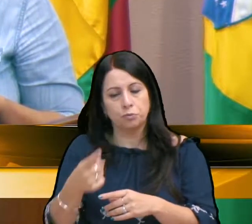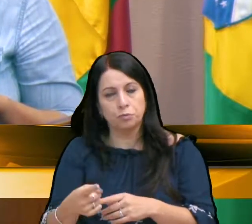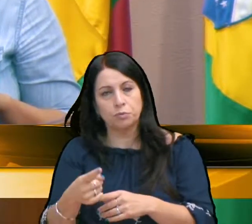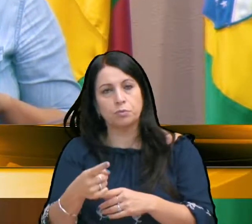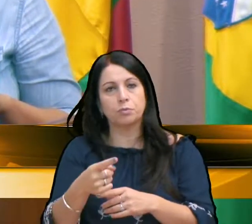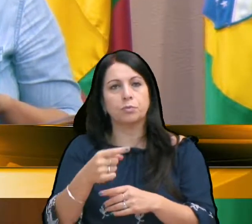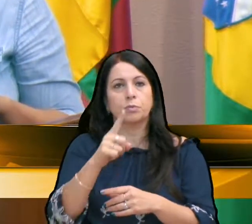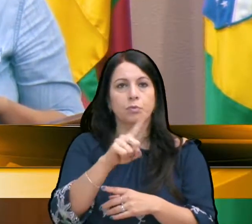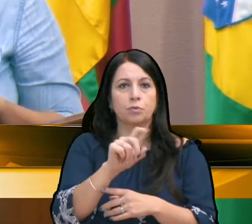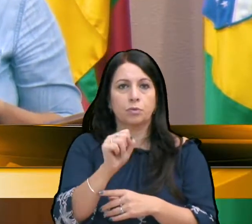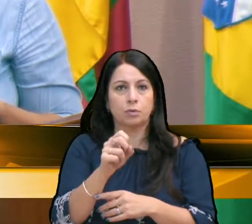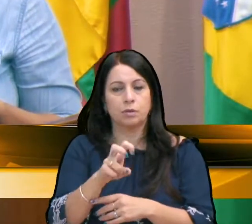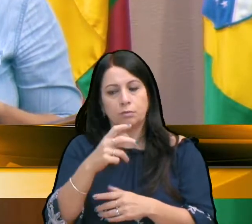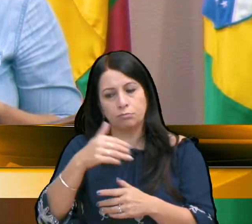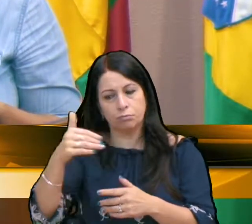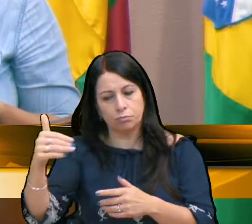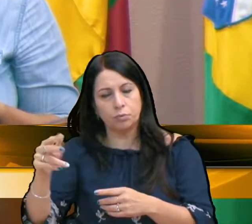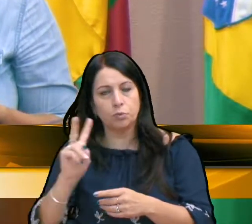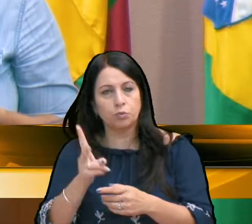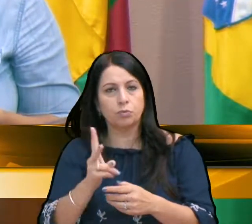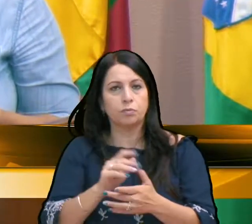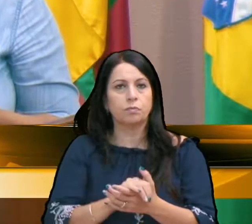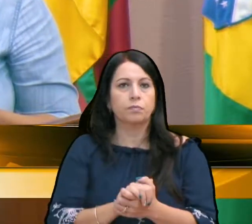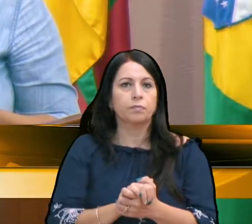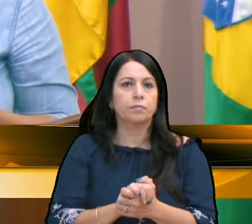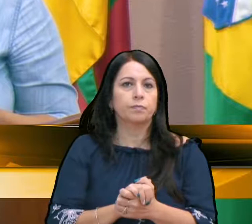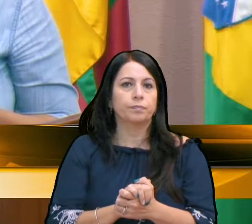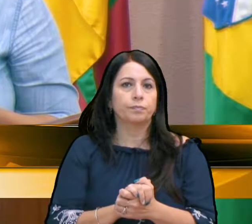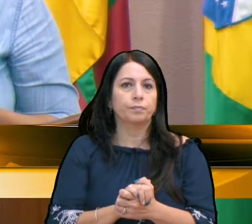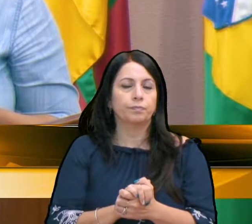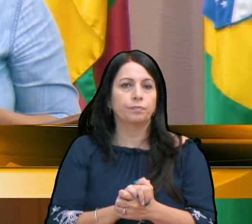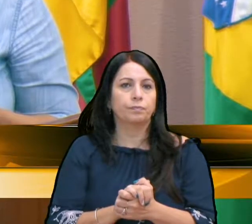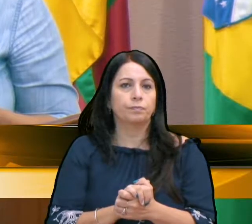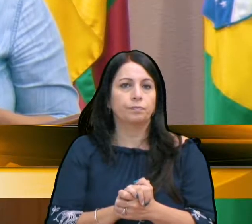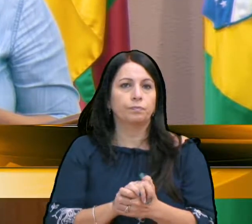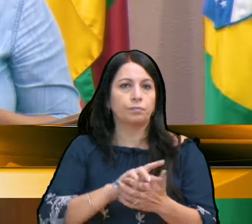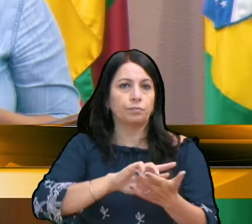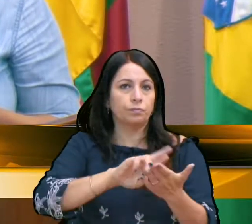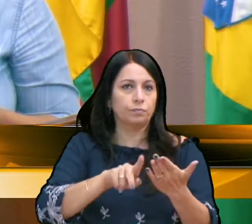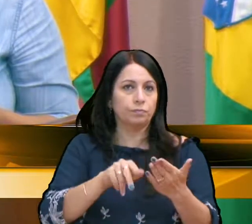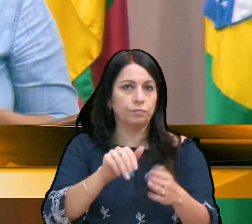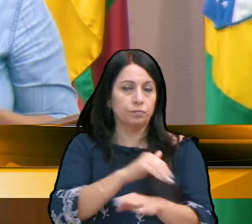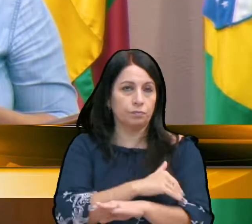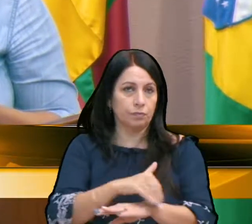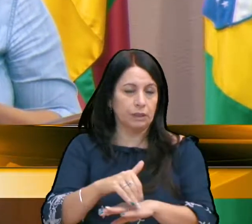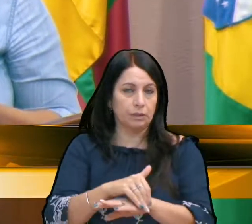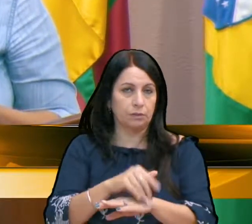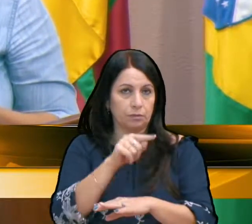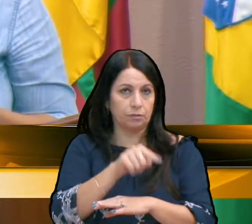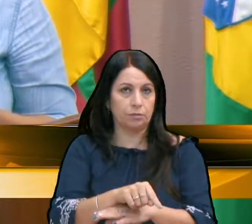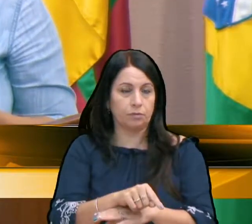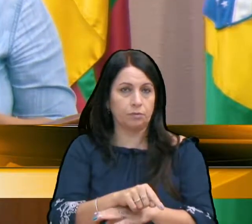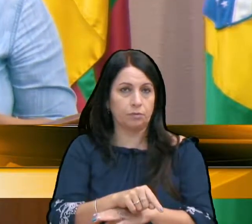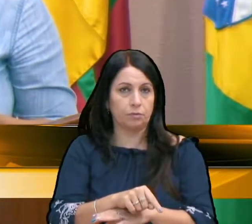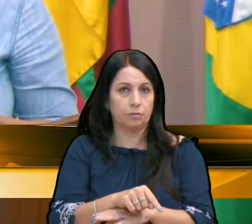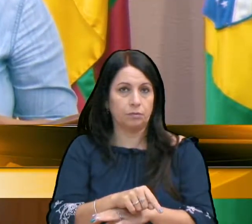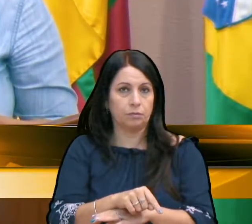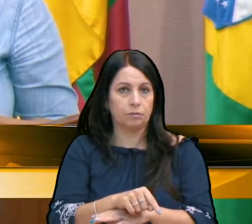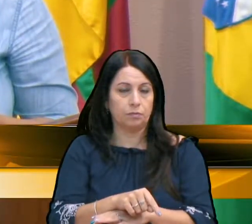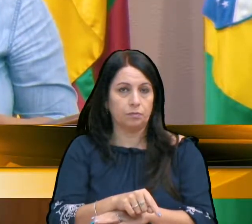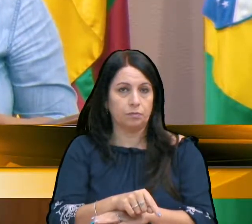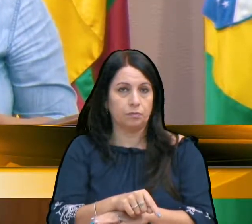Municipal 185 e assim segue, né? Diversos, várias estradas e algumas ainda colocadas de que